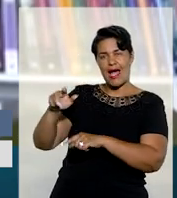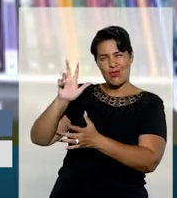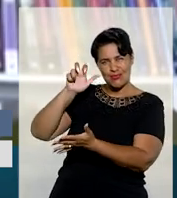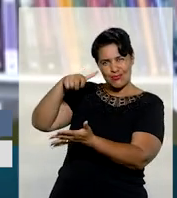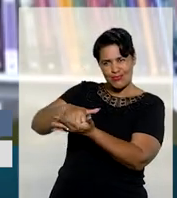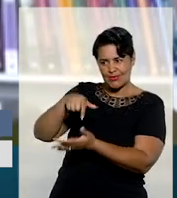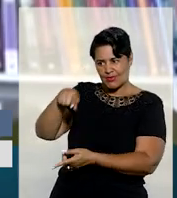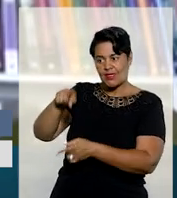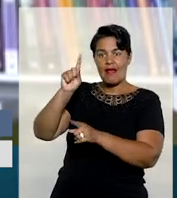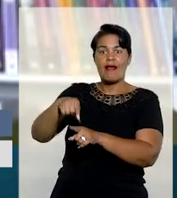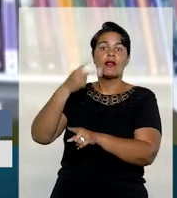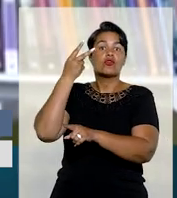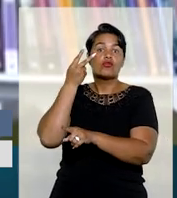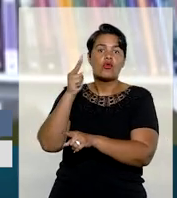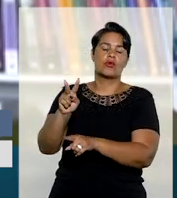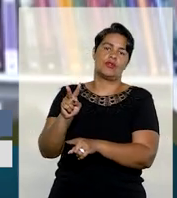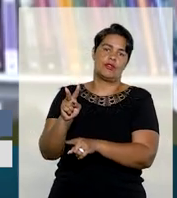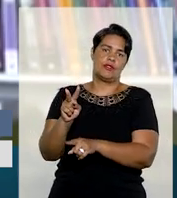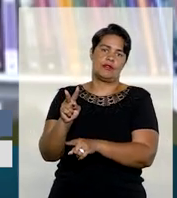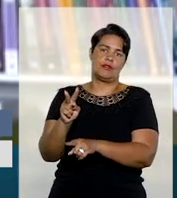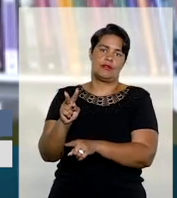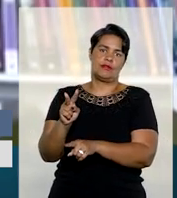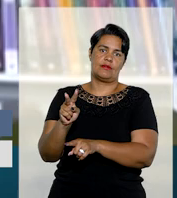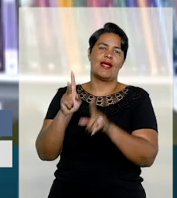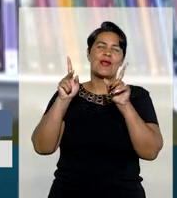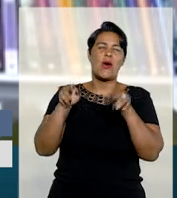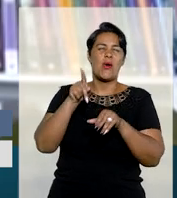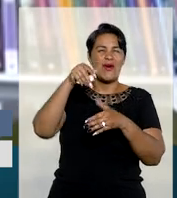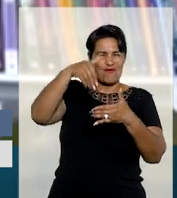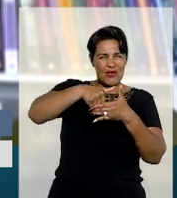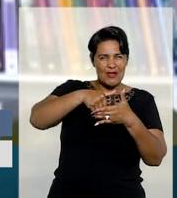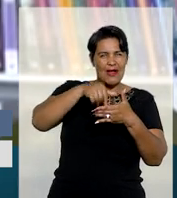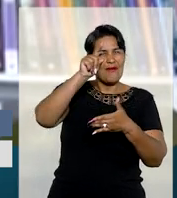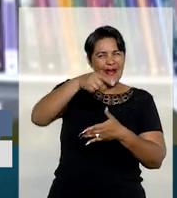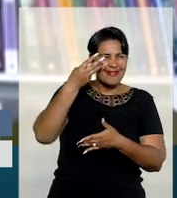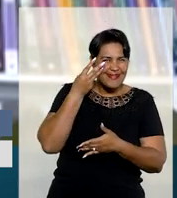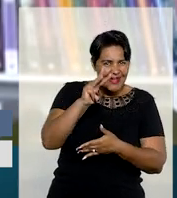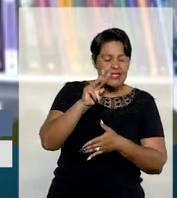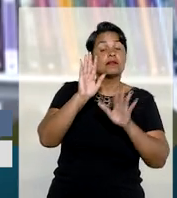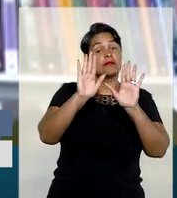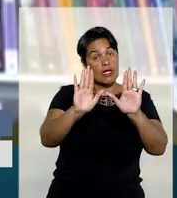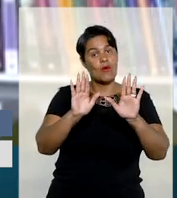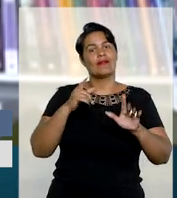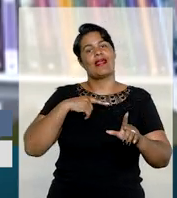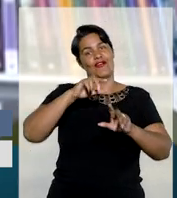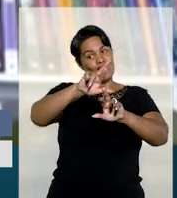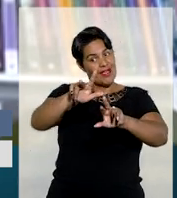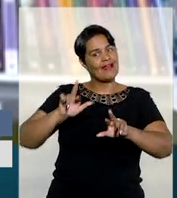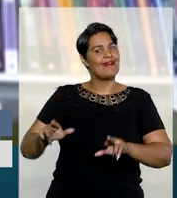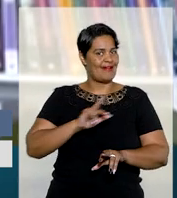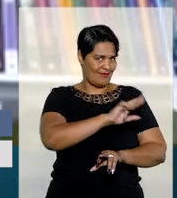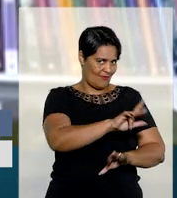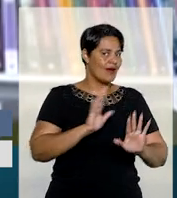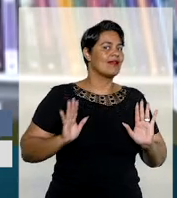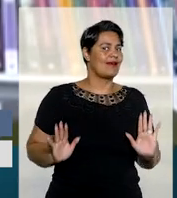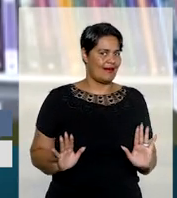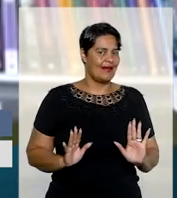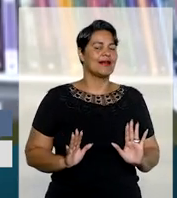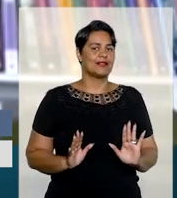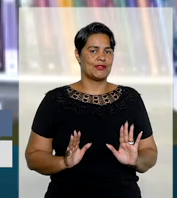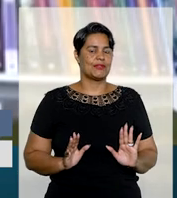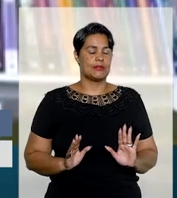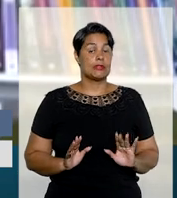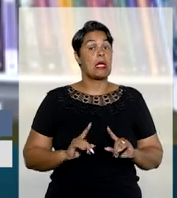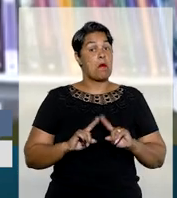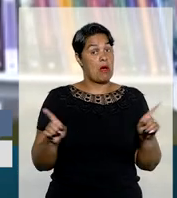de 2 dias. Assim como existe divergência também, diferença também no processo eleitoral, em que o prazo é de 3 dias, né? Então, existe aí